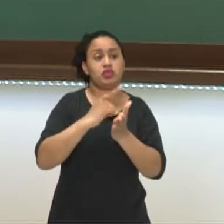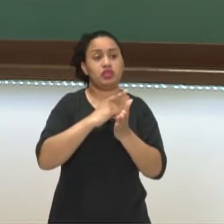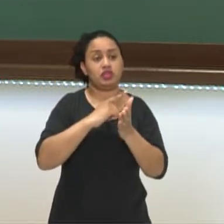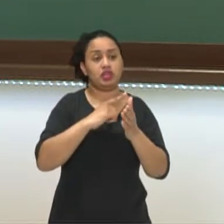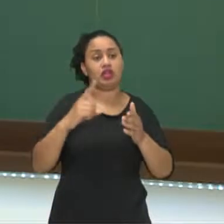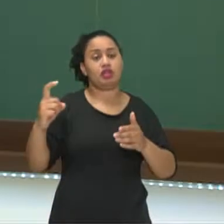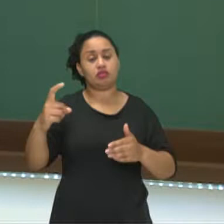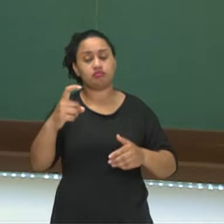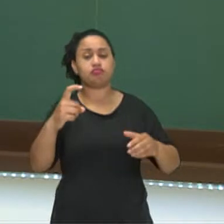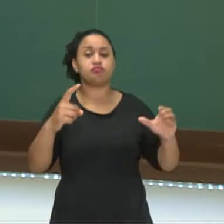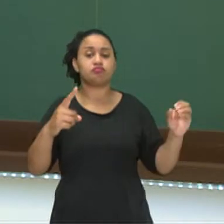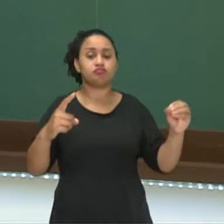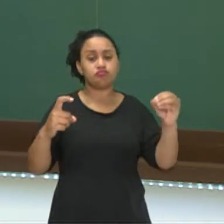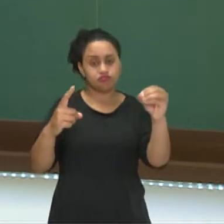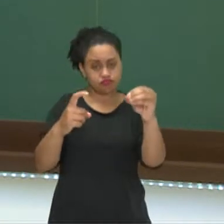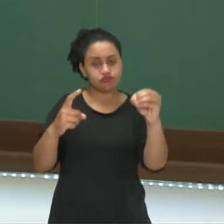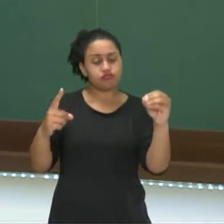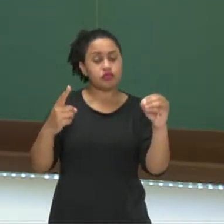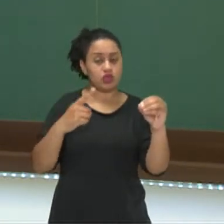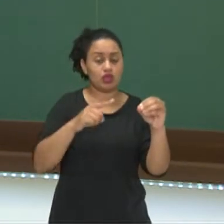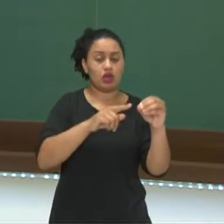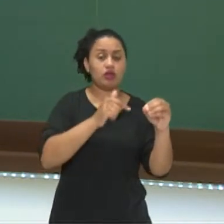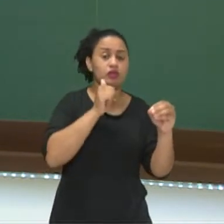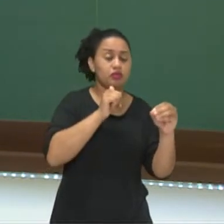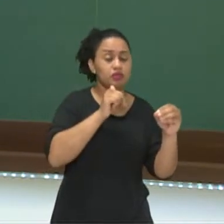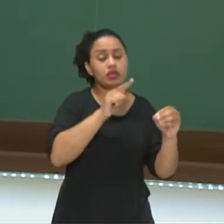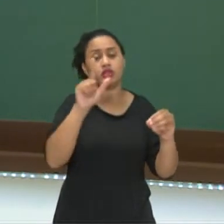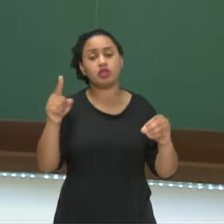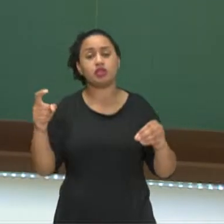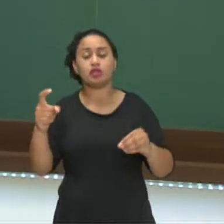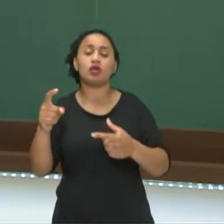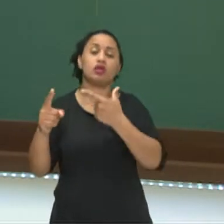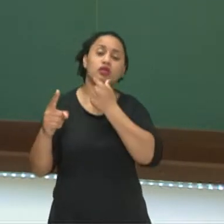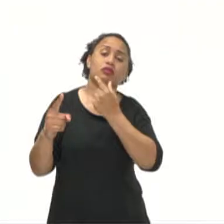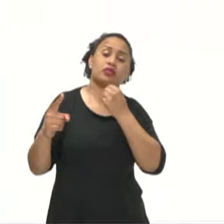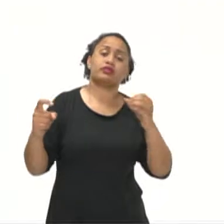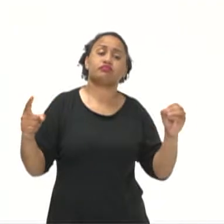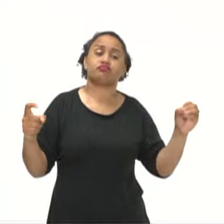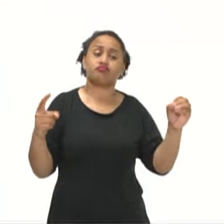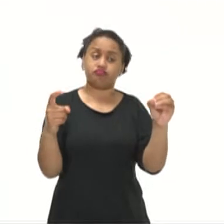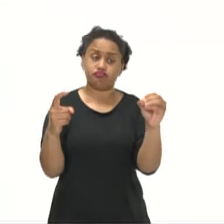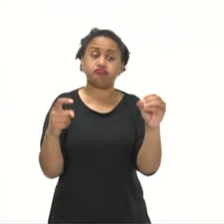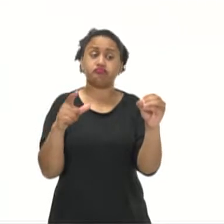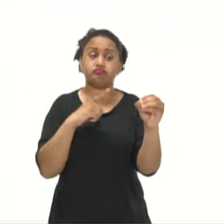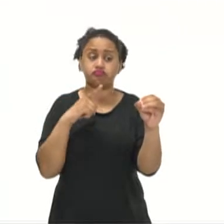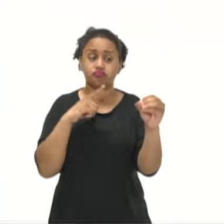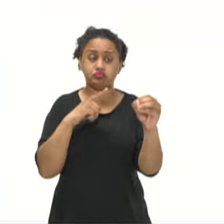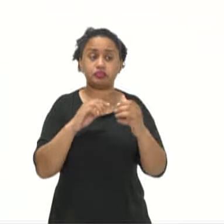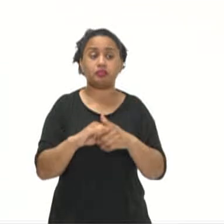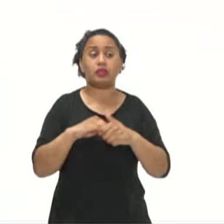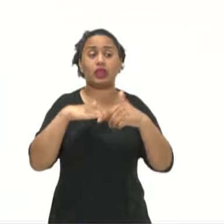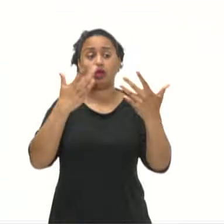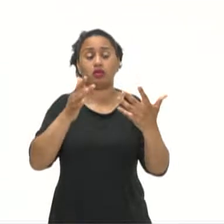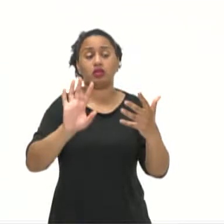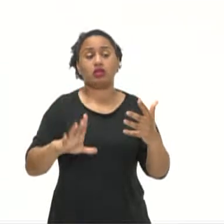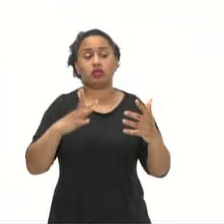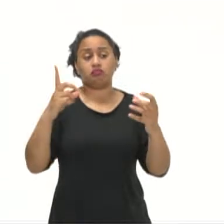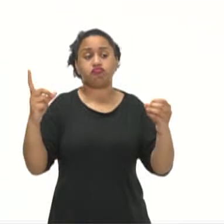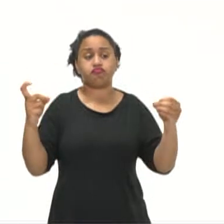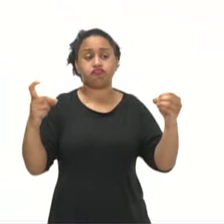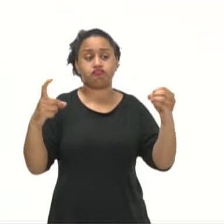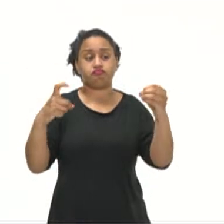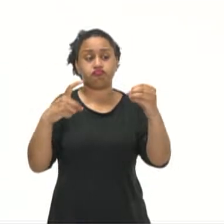os gametas, certo? Os gametas femininos e masculinos, o óvulo e o espermatozoide. Quando ocorre então